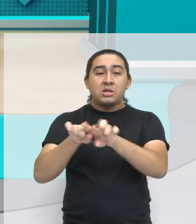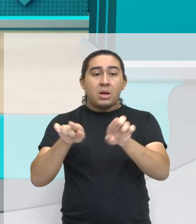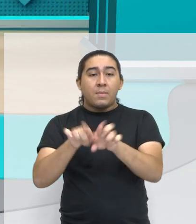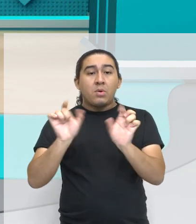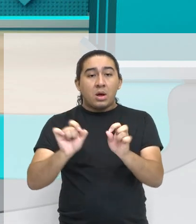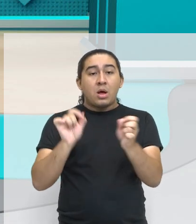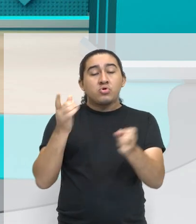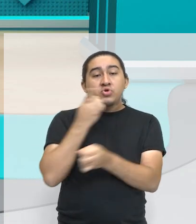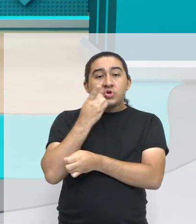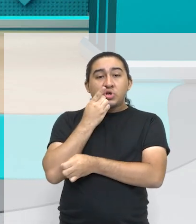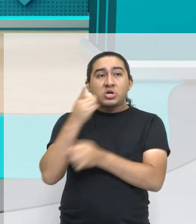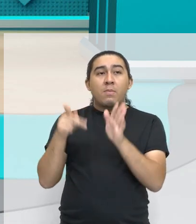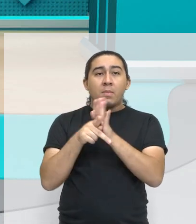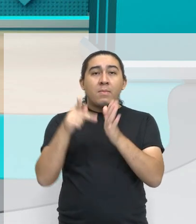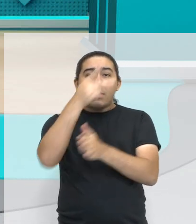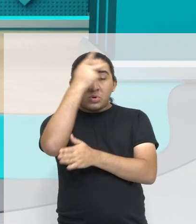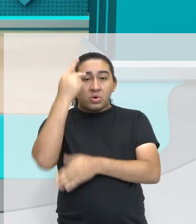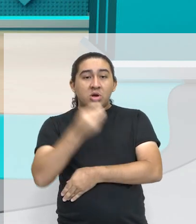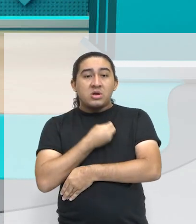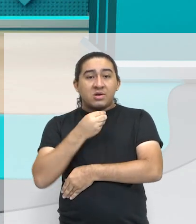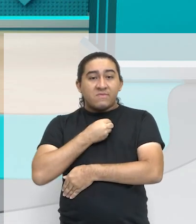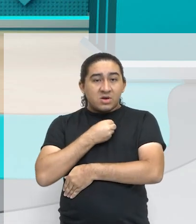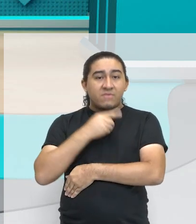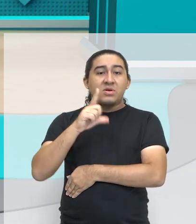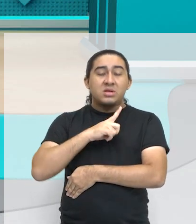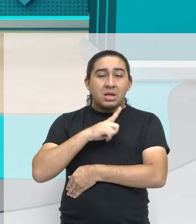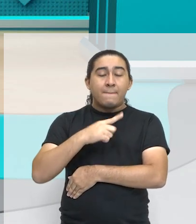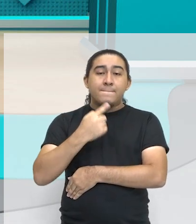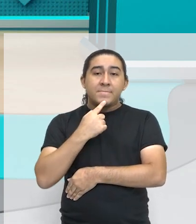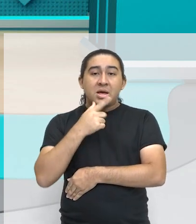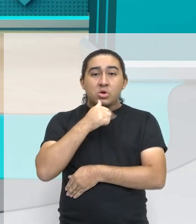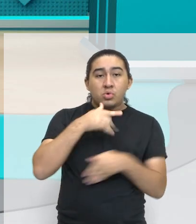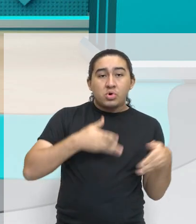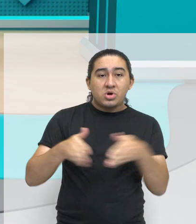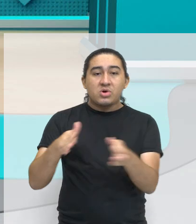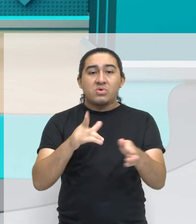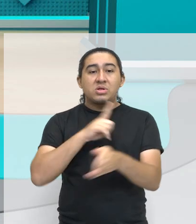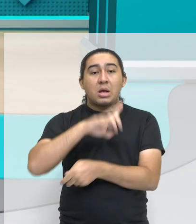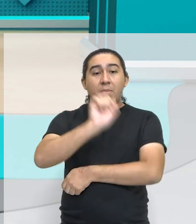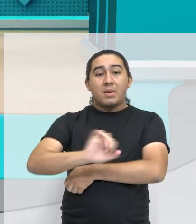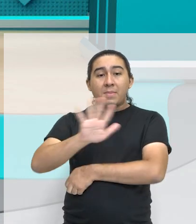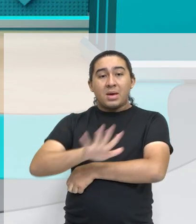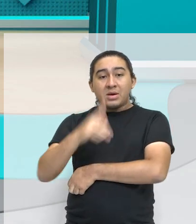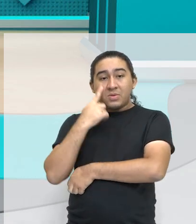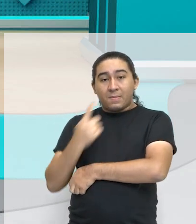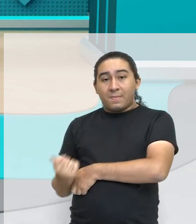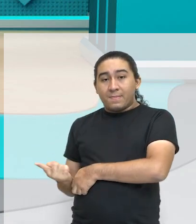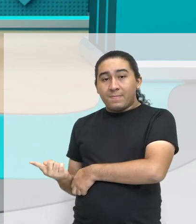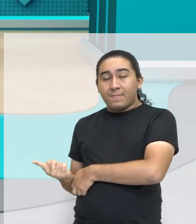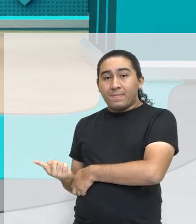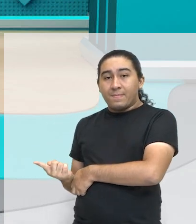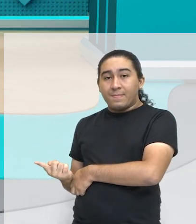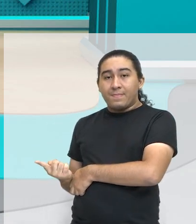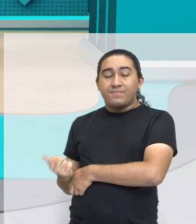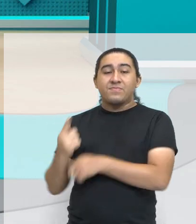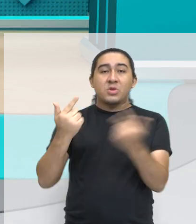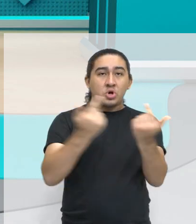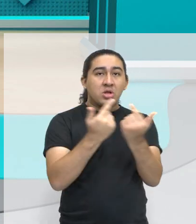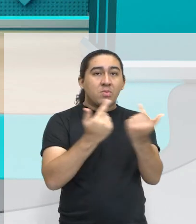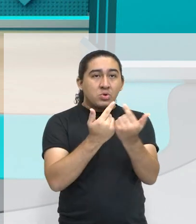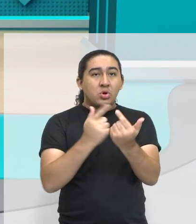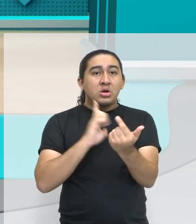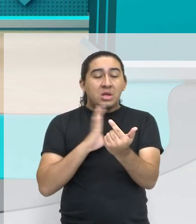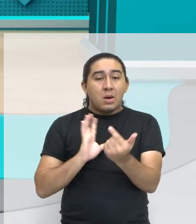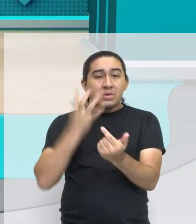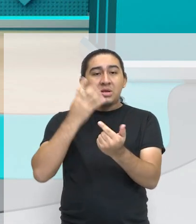dos ribeirinhos. Então, aqui nós temos uma imagem do balé folclórico do Teatro Amazonas. Tá?